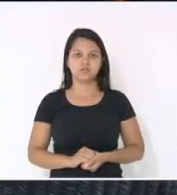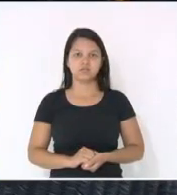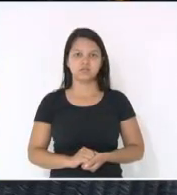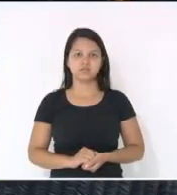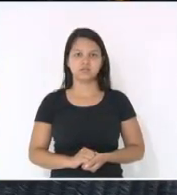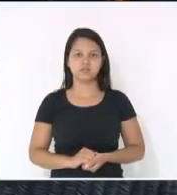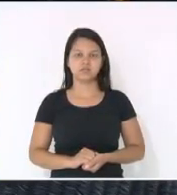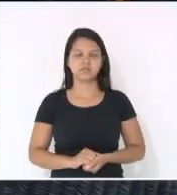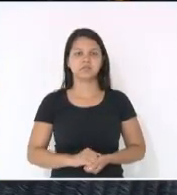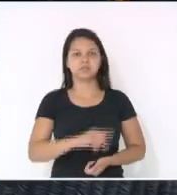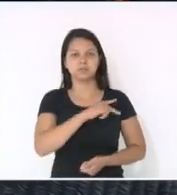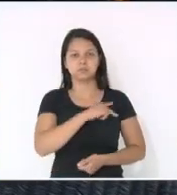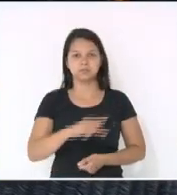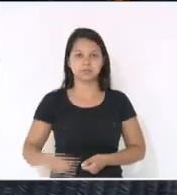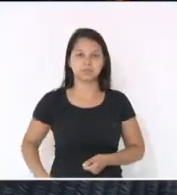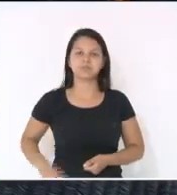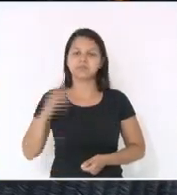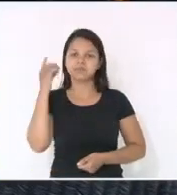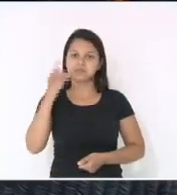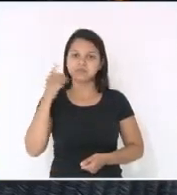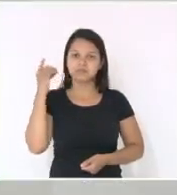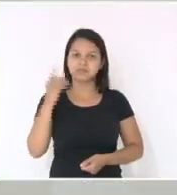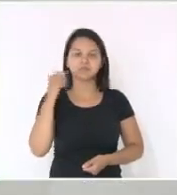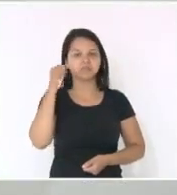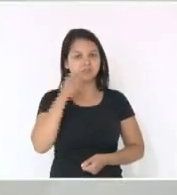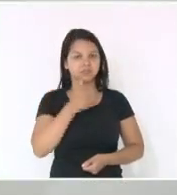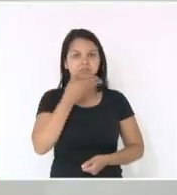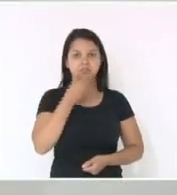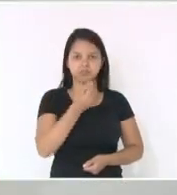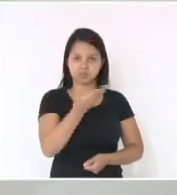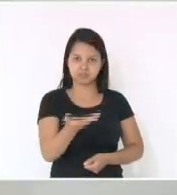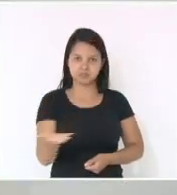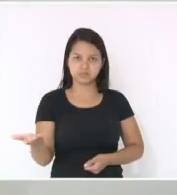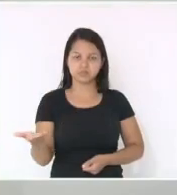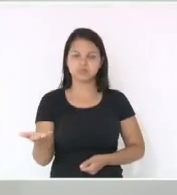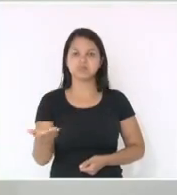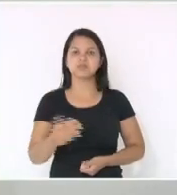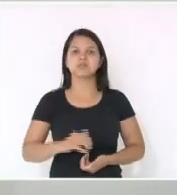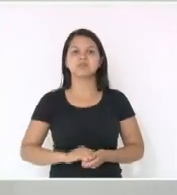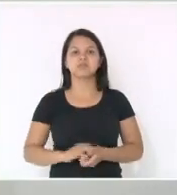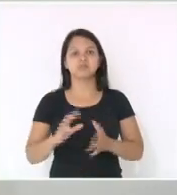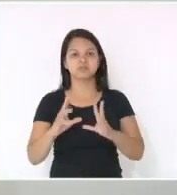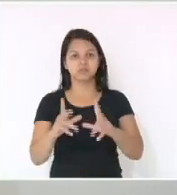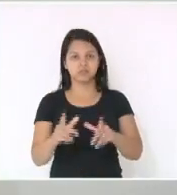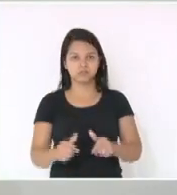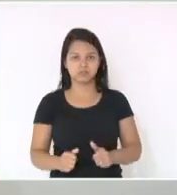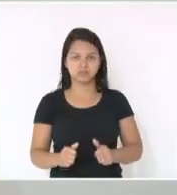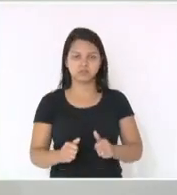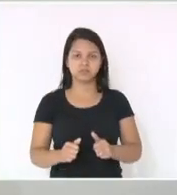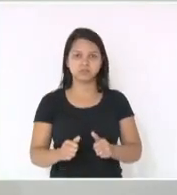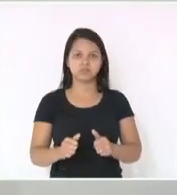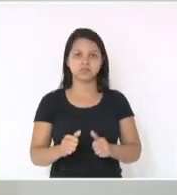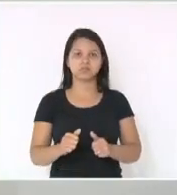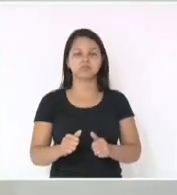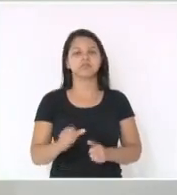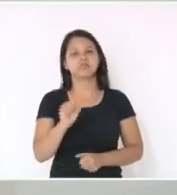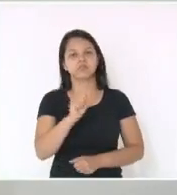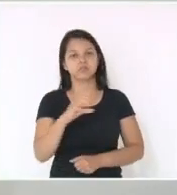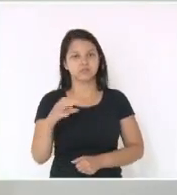Senhor presidente, senhores deputados, senhoras deputadas, estimados catarinenses que acompanham esta